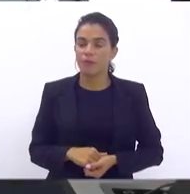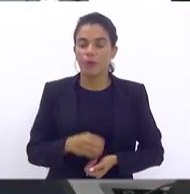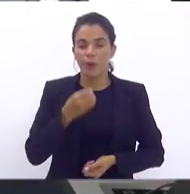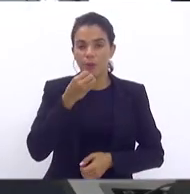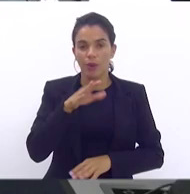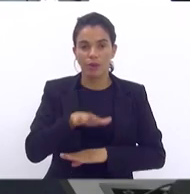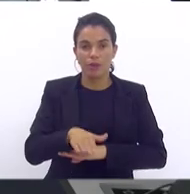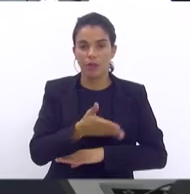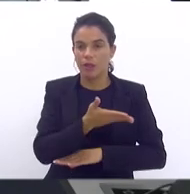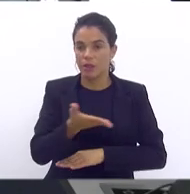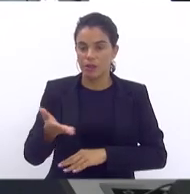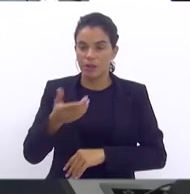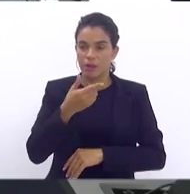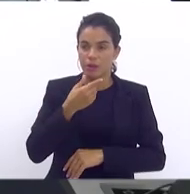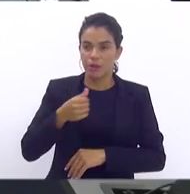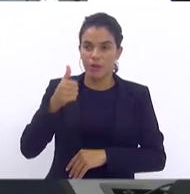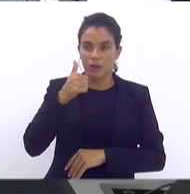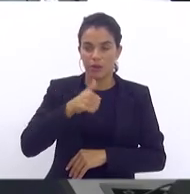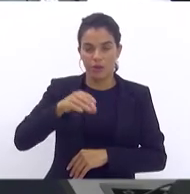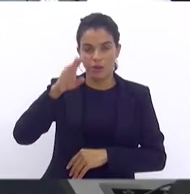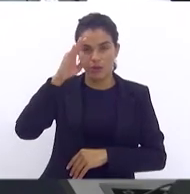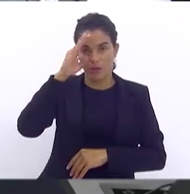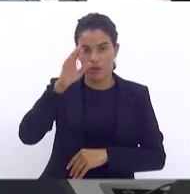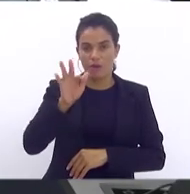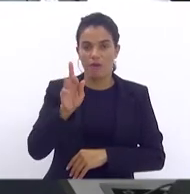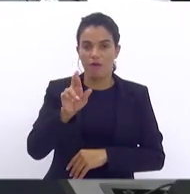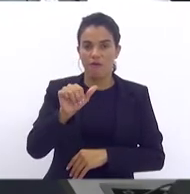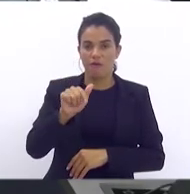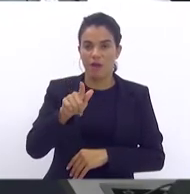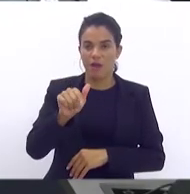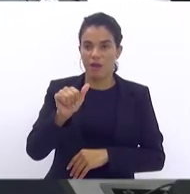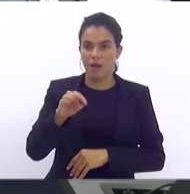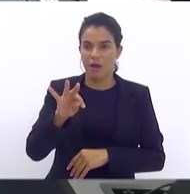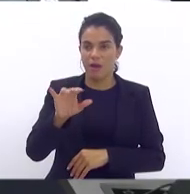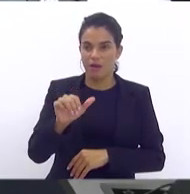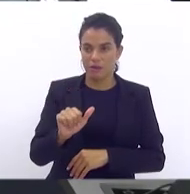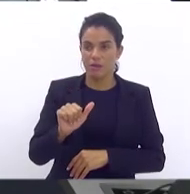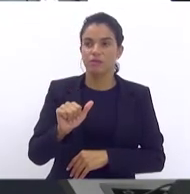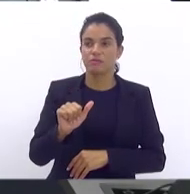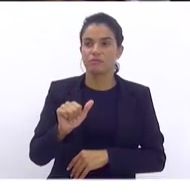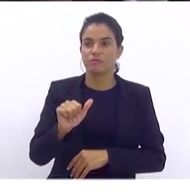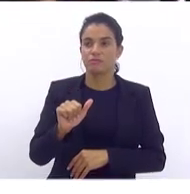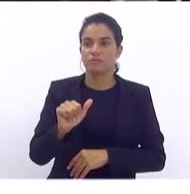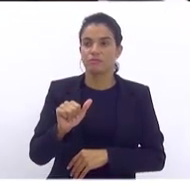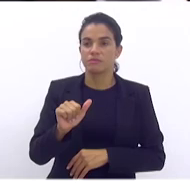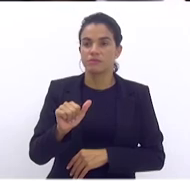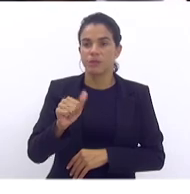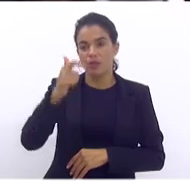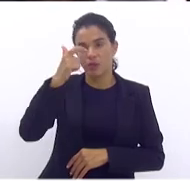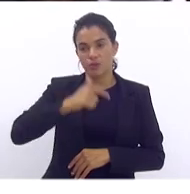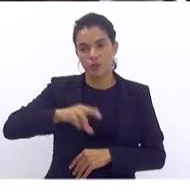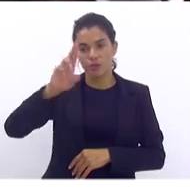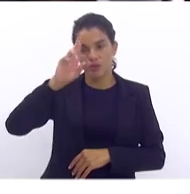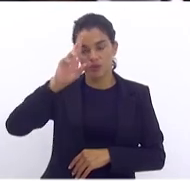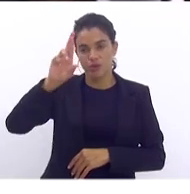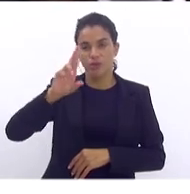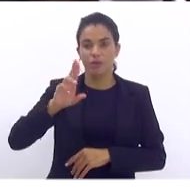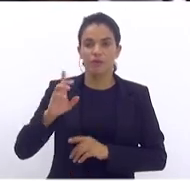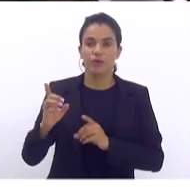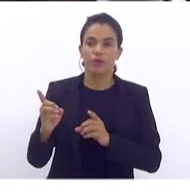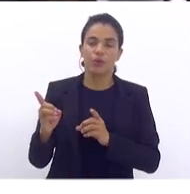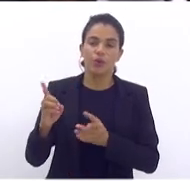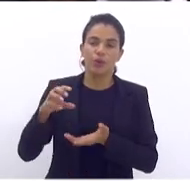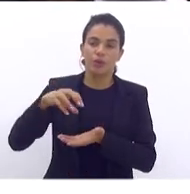Boa tarde, senhoras e senhores. Eu sou o capitão de fragata do quadro técnico Péricles Alves Arraes, sou chefe do departamento de tráfego